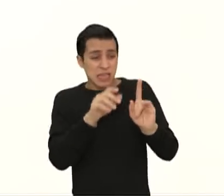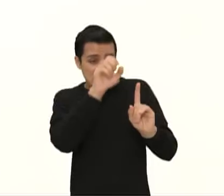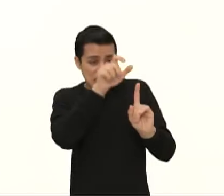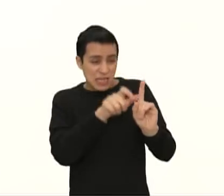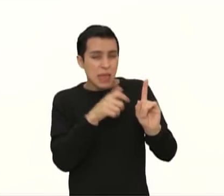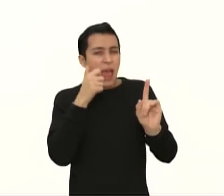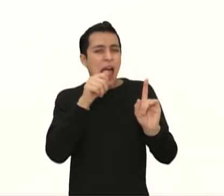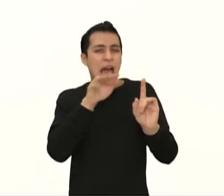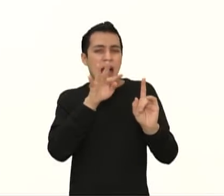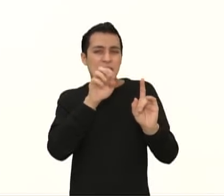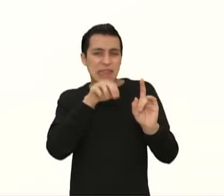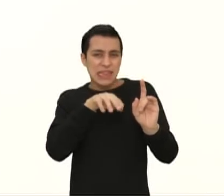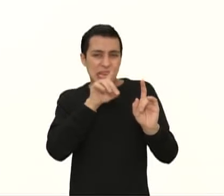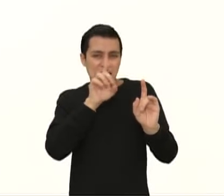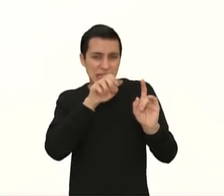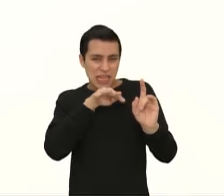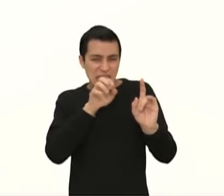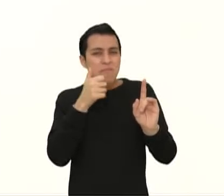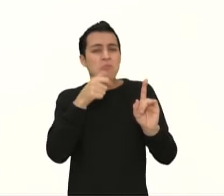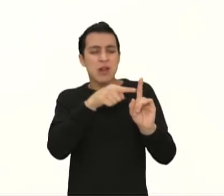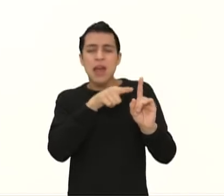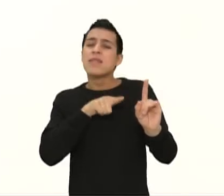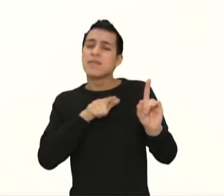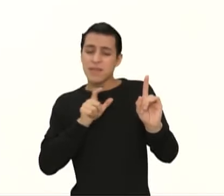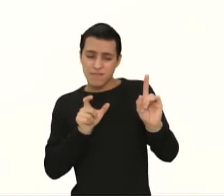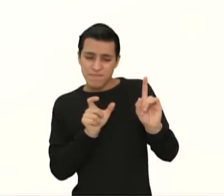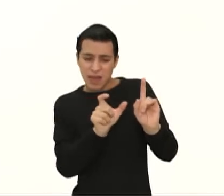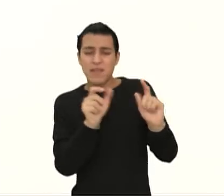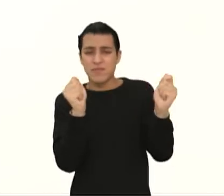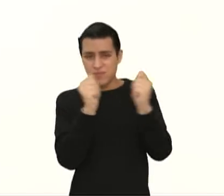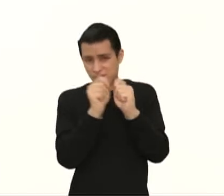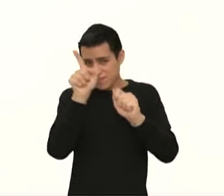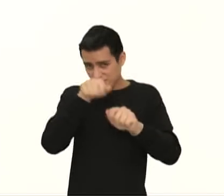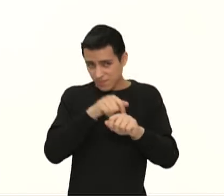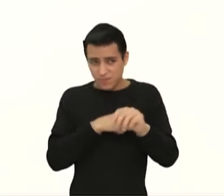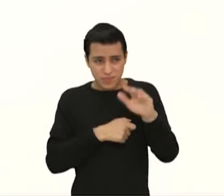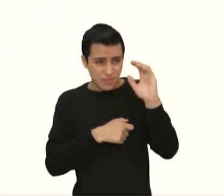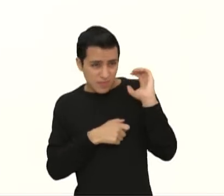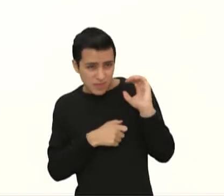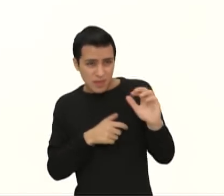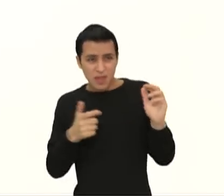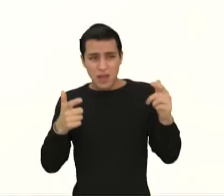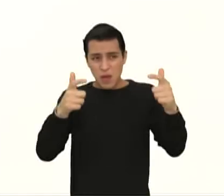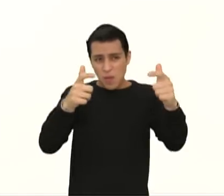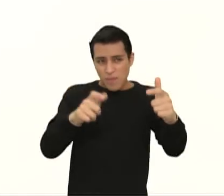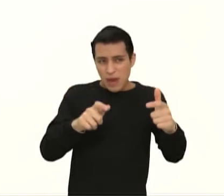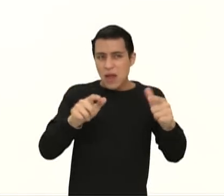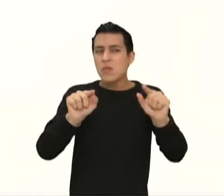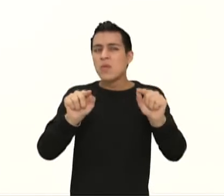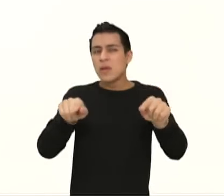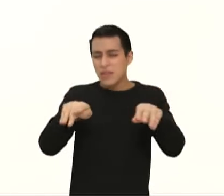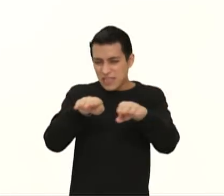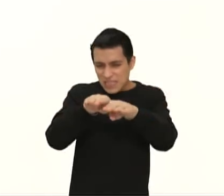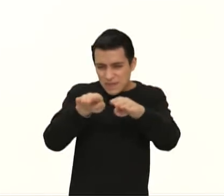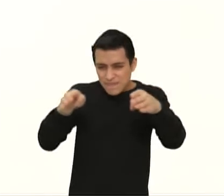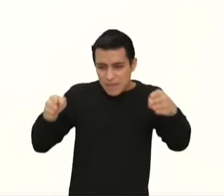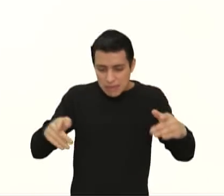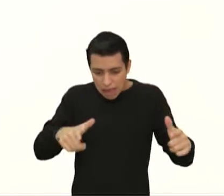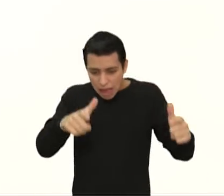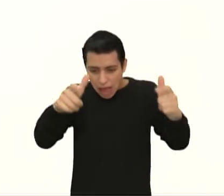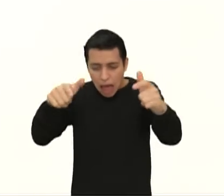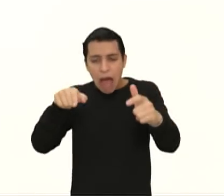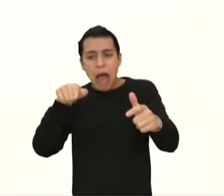a atendente uma mulher, ocorre a crase. Letra C. O prato estava sobre aquela mesa.